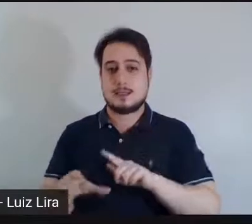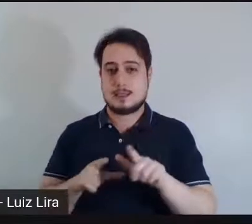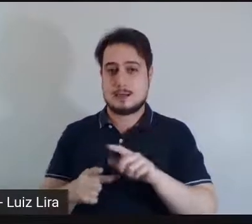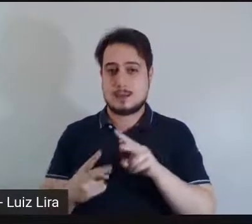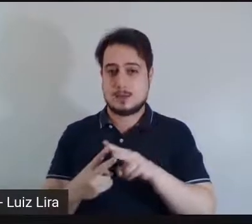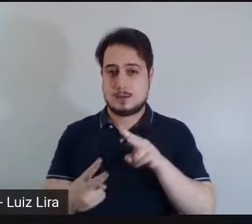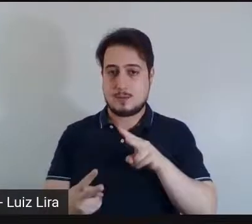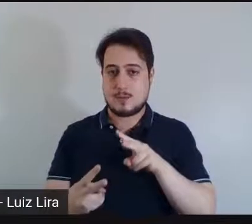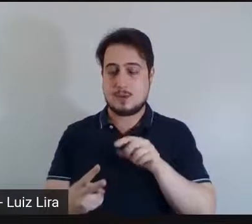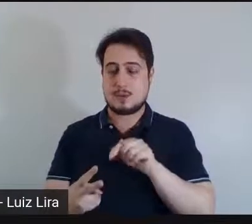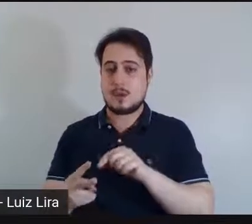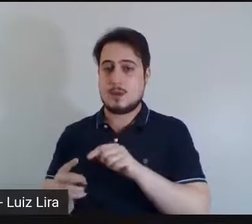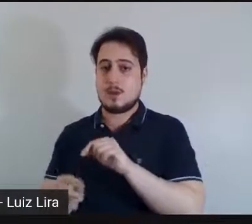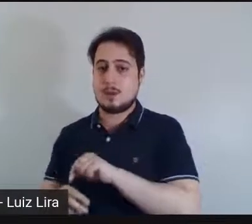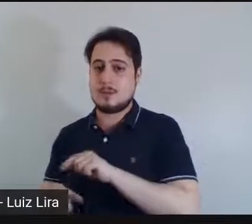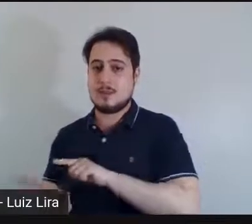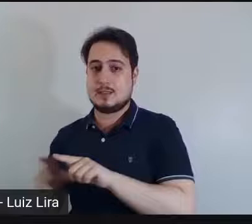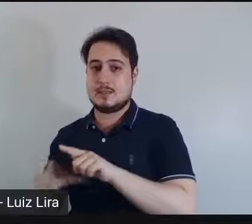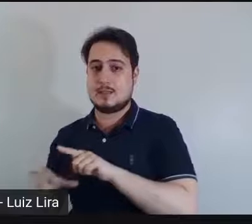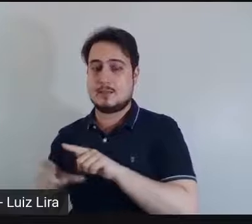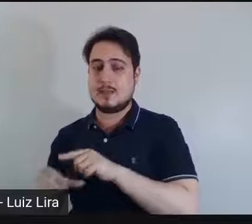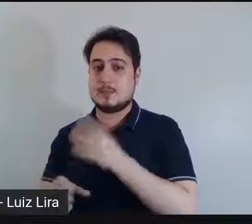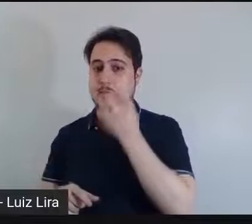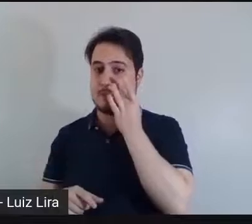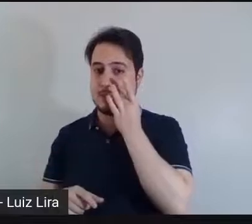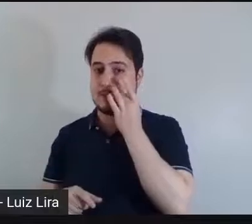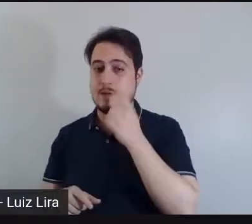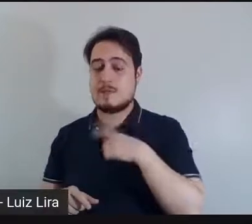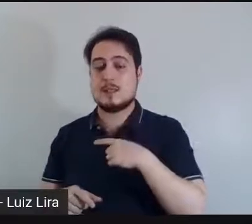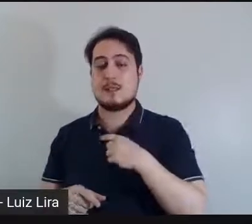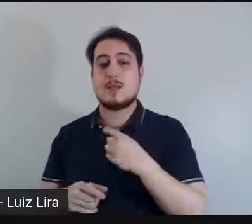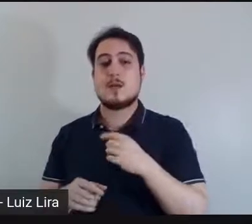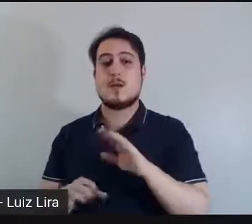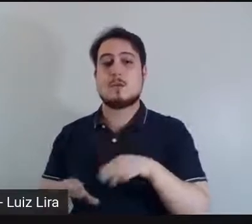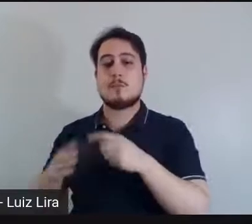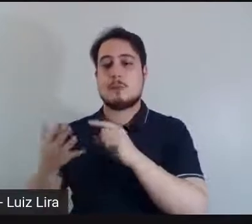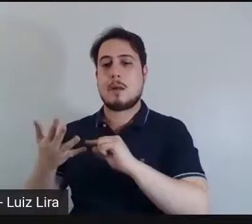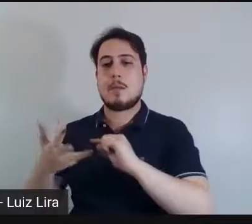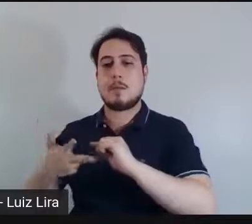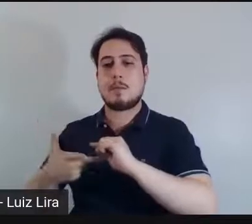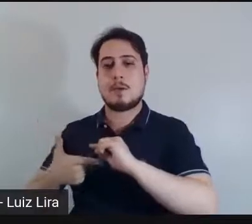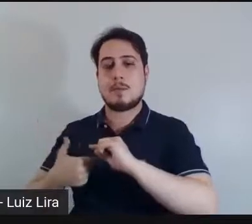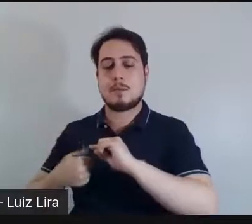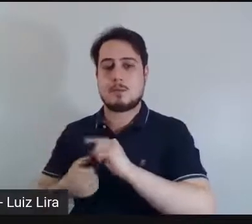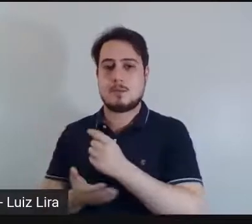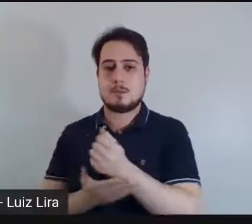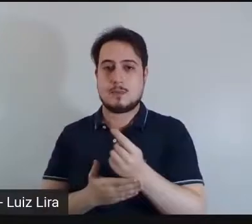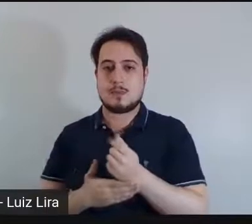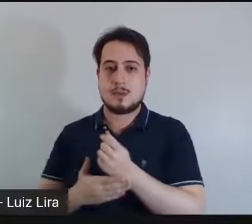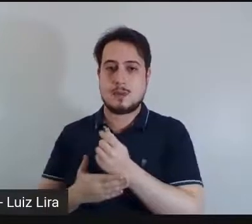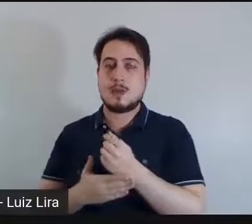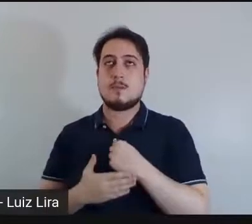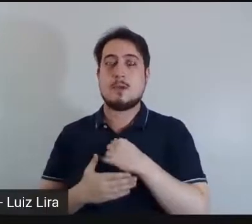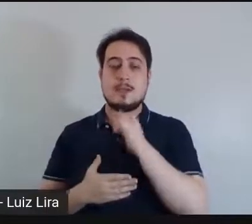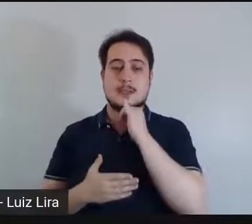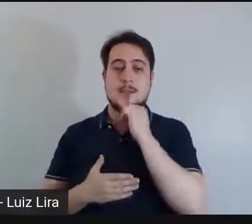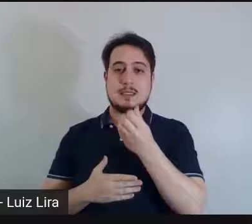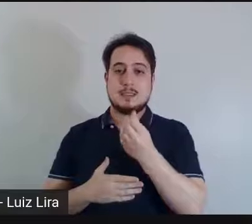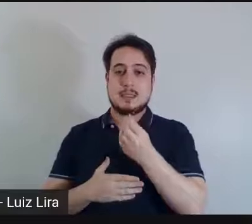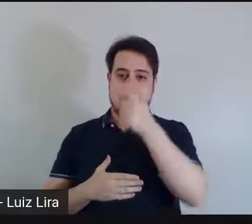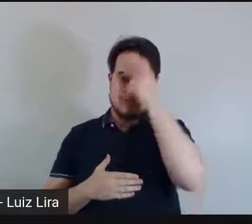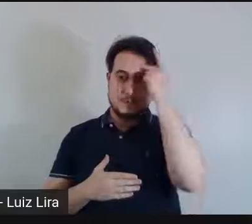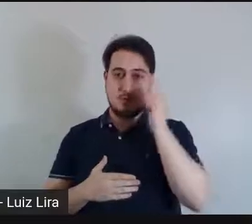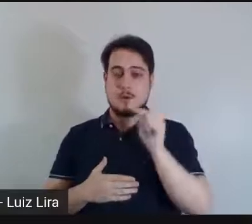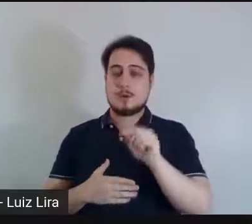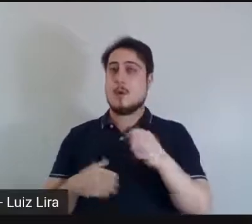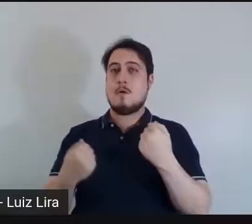presencial, então vai ter o critério orçamentário e quem vai estar no remoto, porque eu vou ter meia dúzia num andar inteiro e não vou precisar de